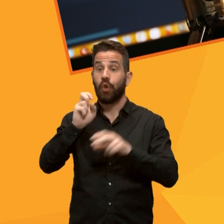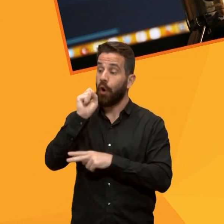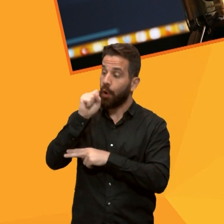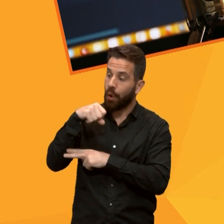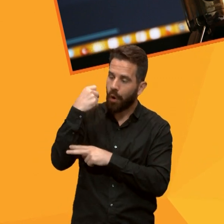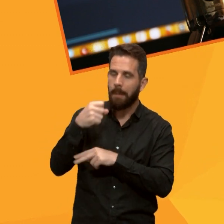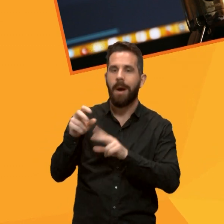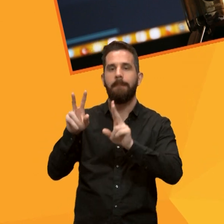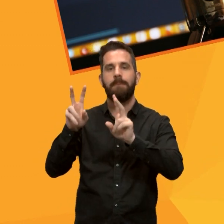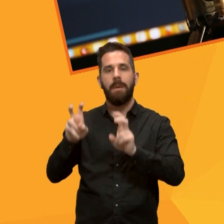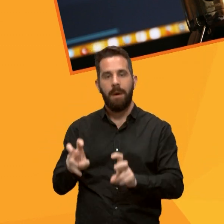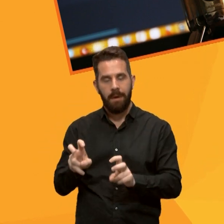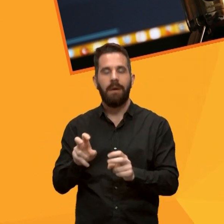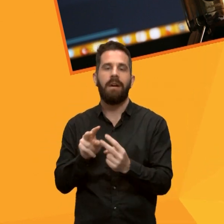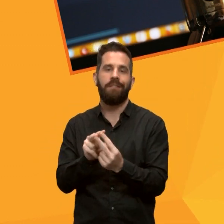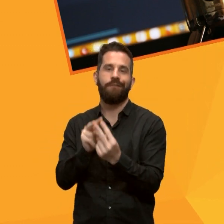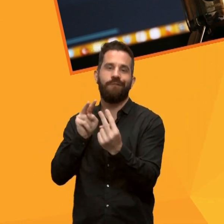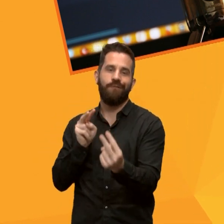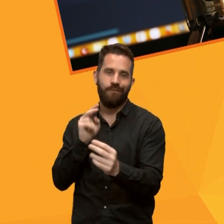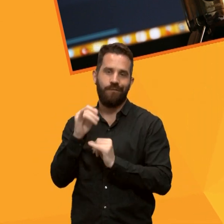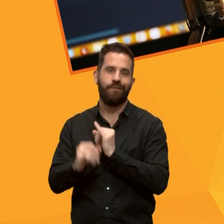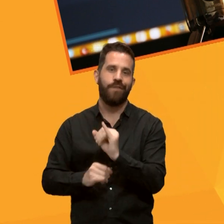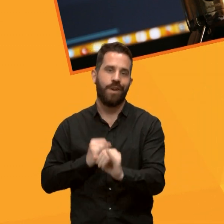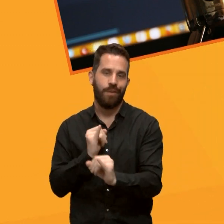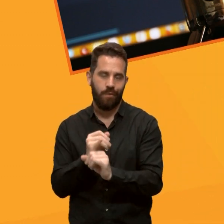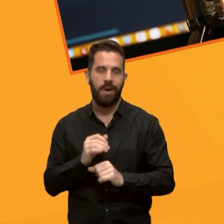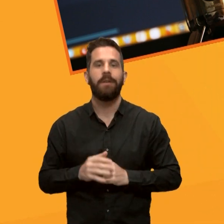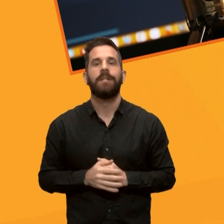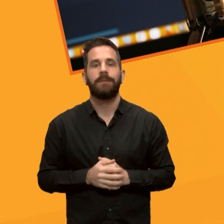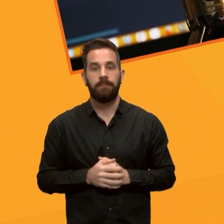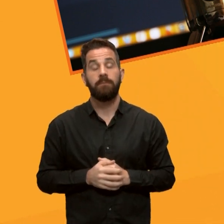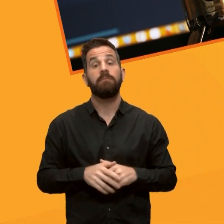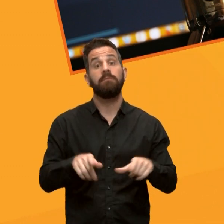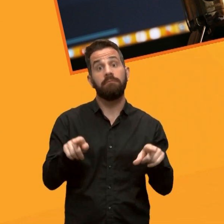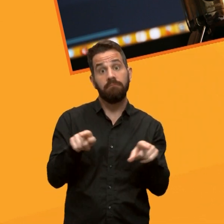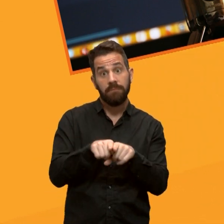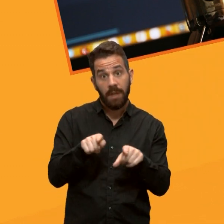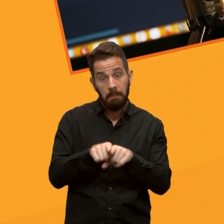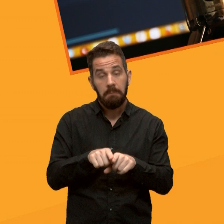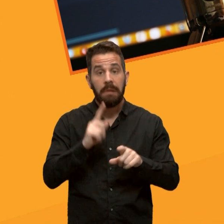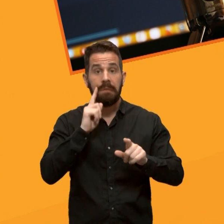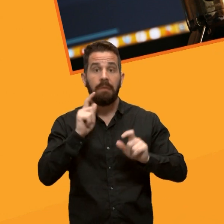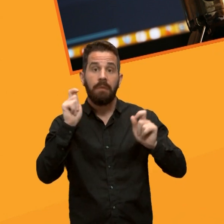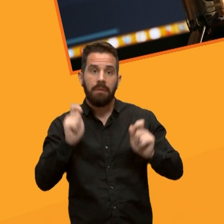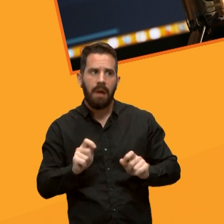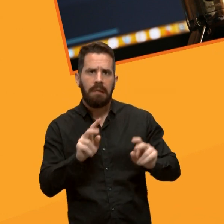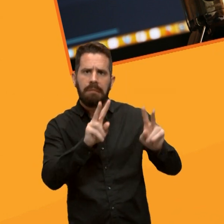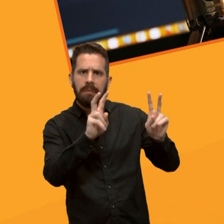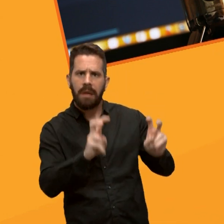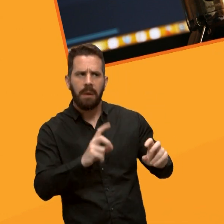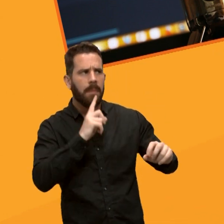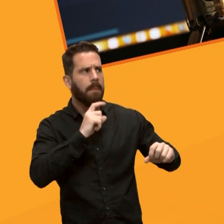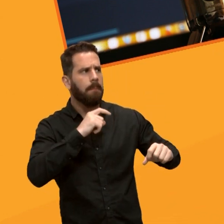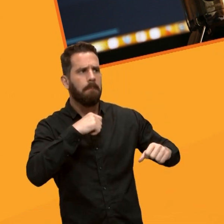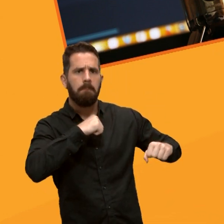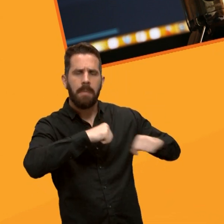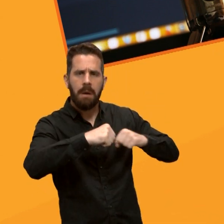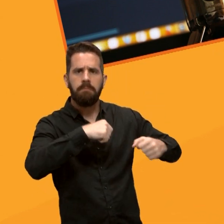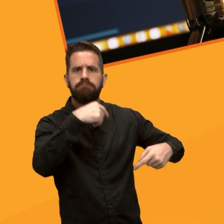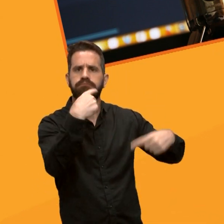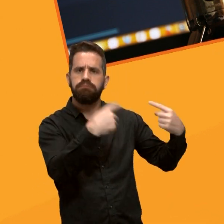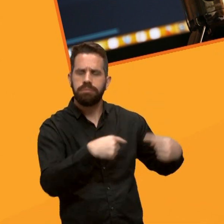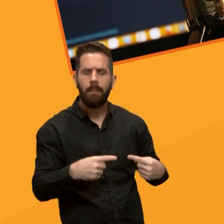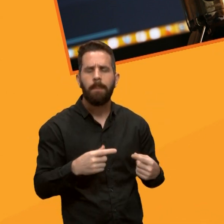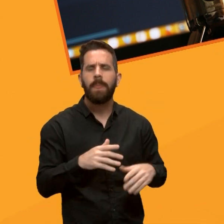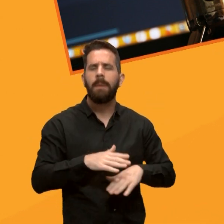forma virtual. Ele disponibiliza também discussões de temas da atualidade de forma